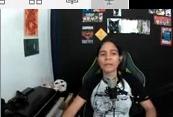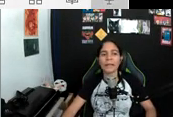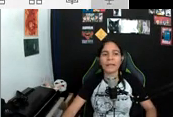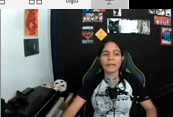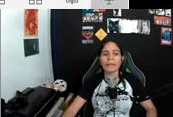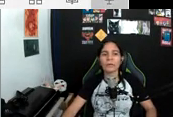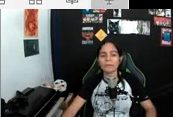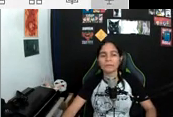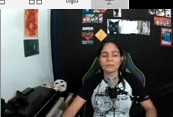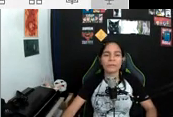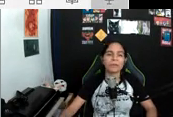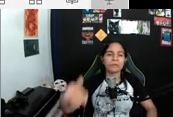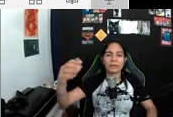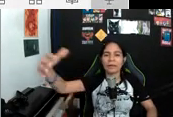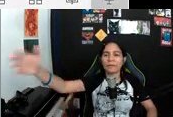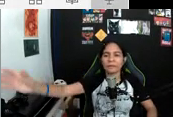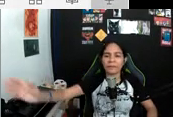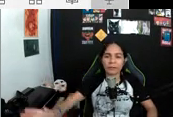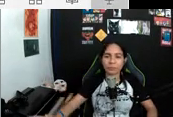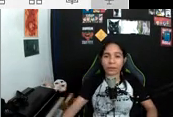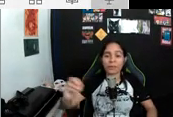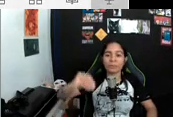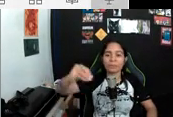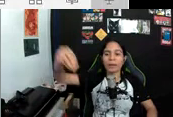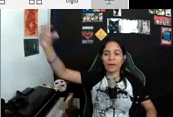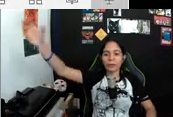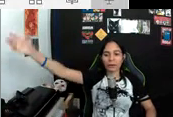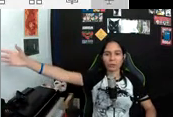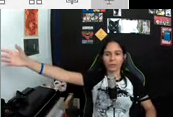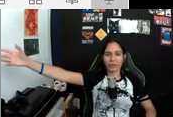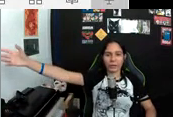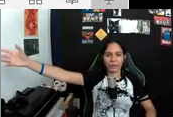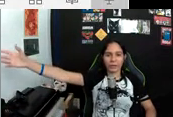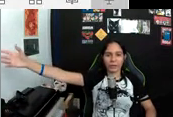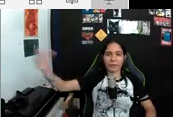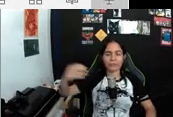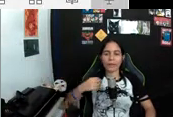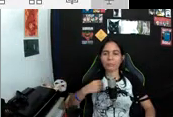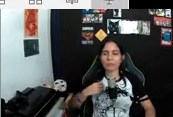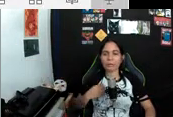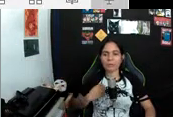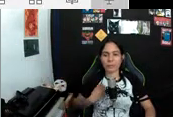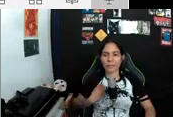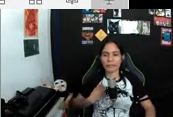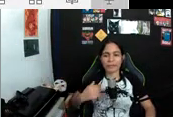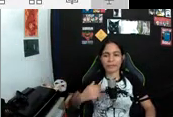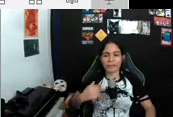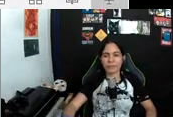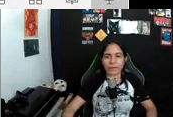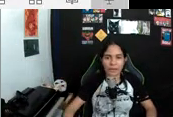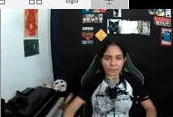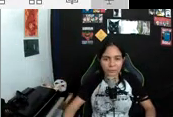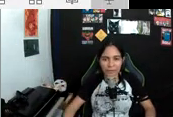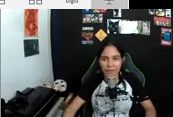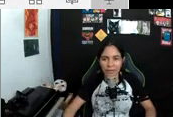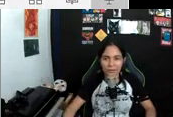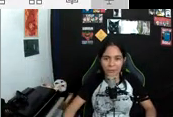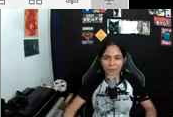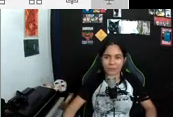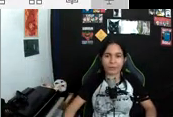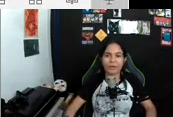o nome dela, ela tem quantos anos, sarará, fica fazendo perguntas para o acompanhante. Então, não é porque a pessoa é cadeirante que ela